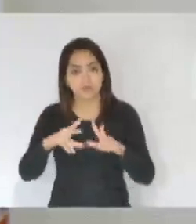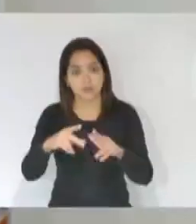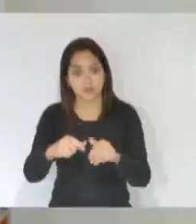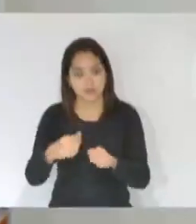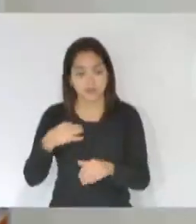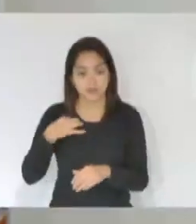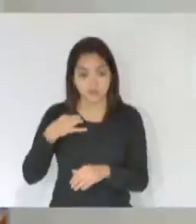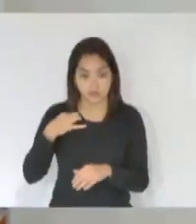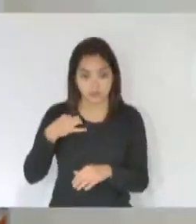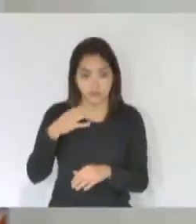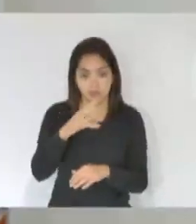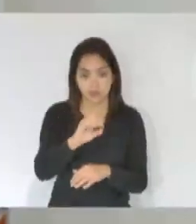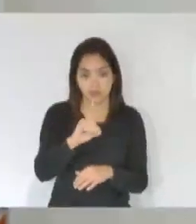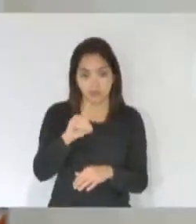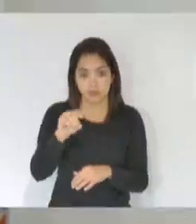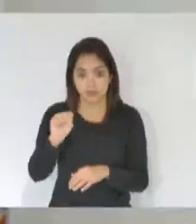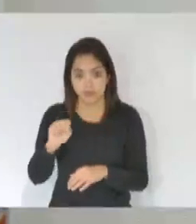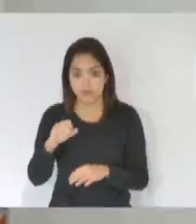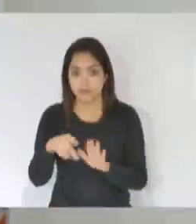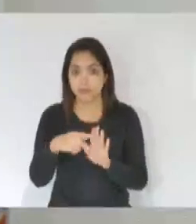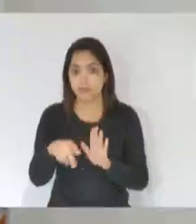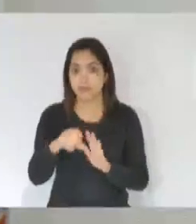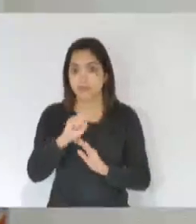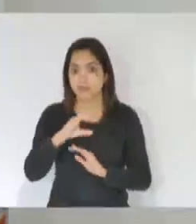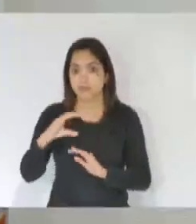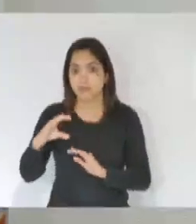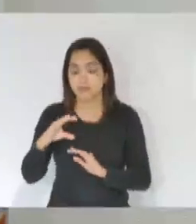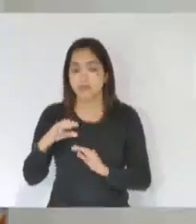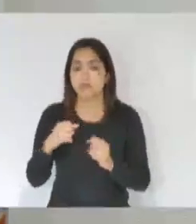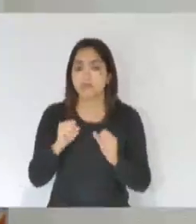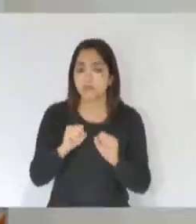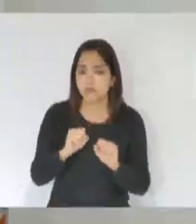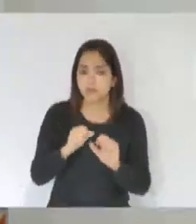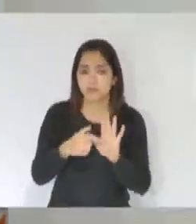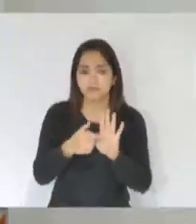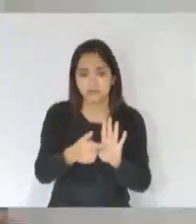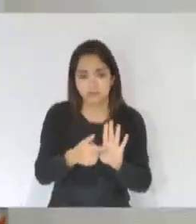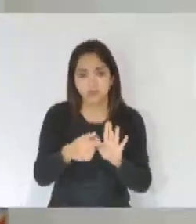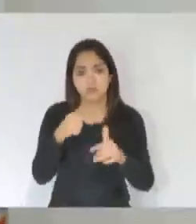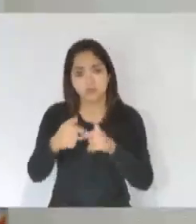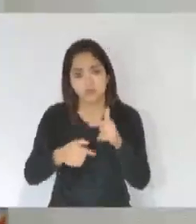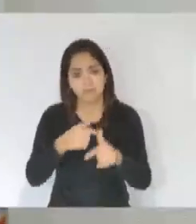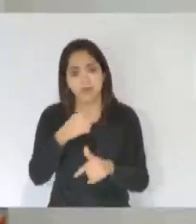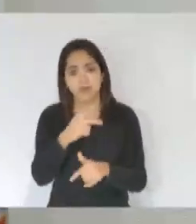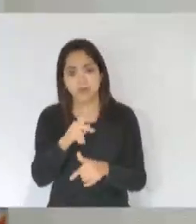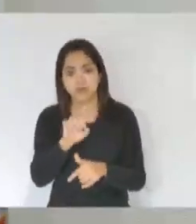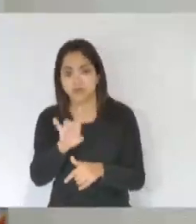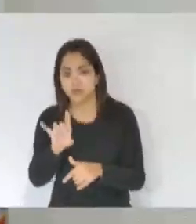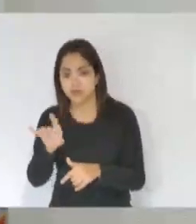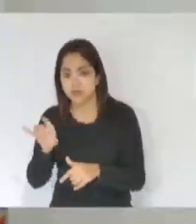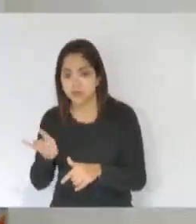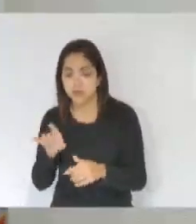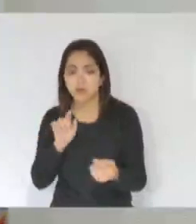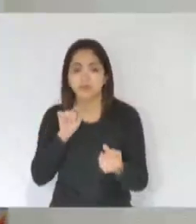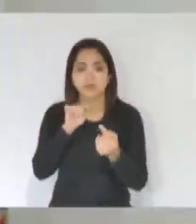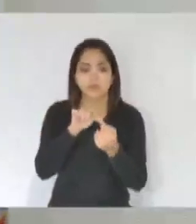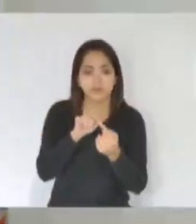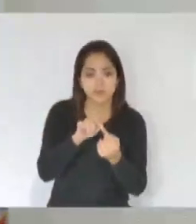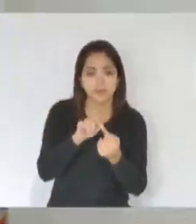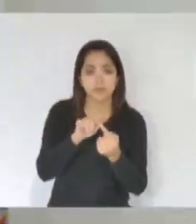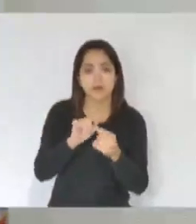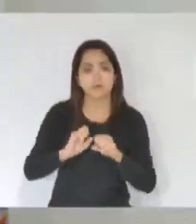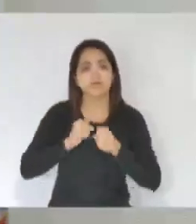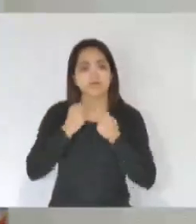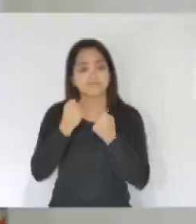da ODS de Santa Catarina pudessem expor o seu trabalho, a sua dedicação e o seu empenho por um mundo